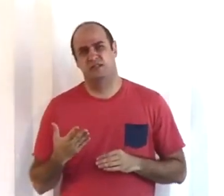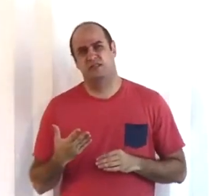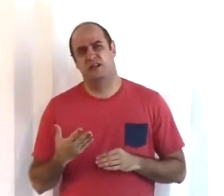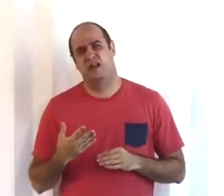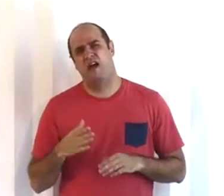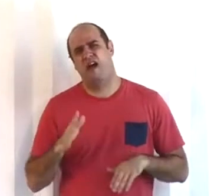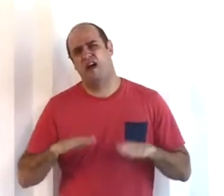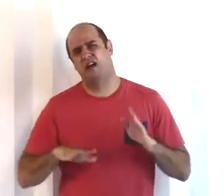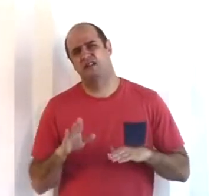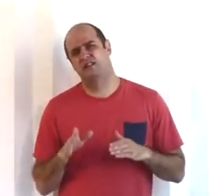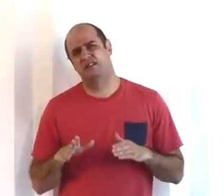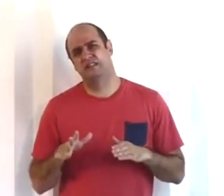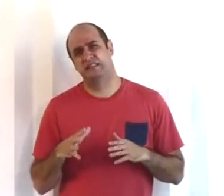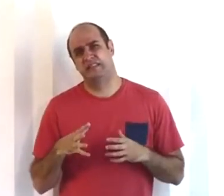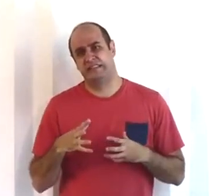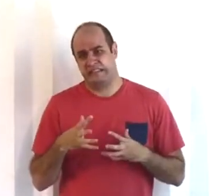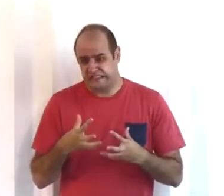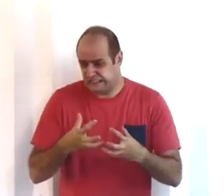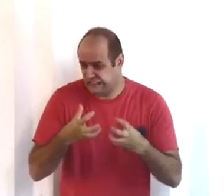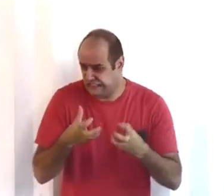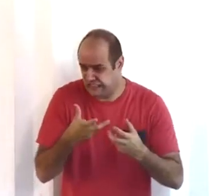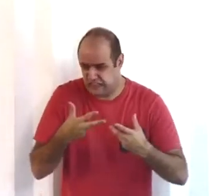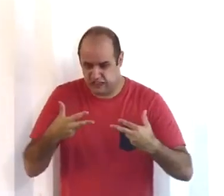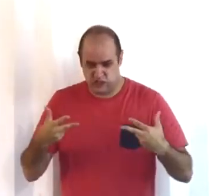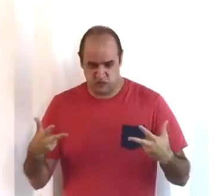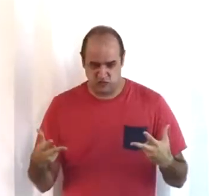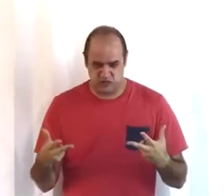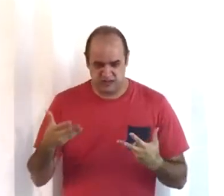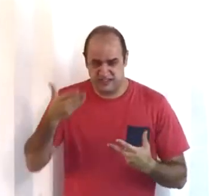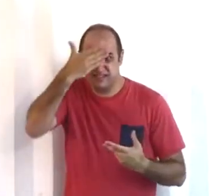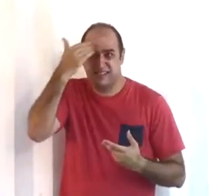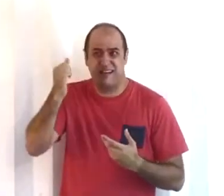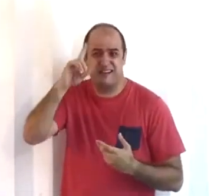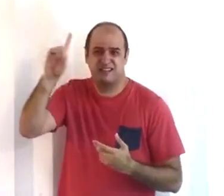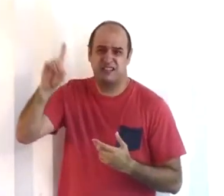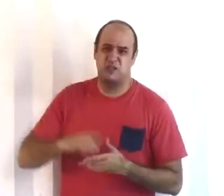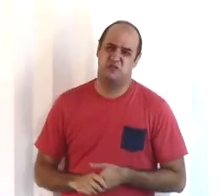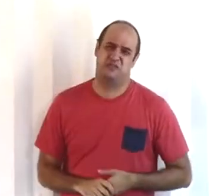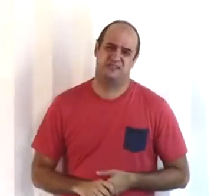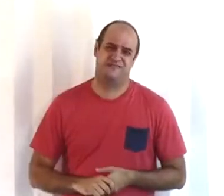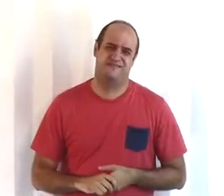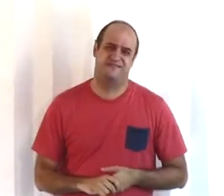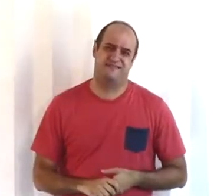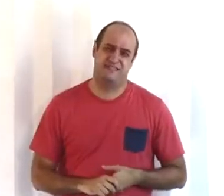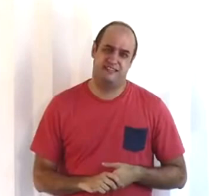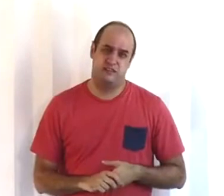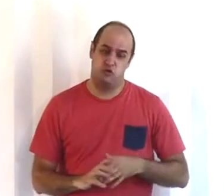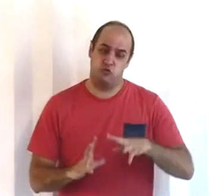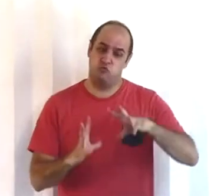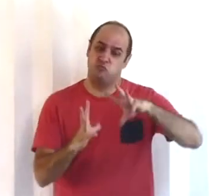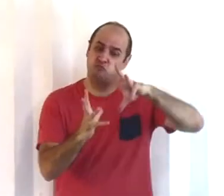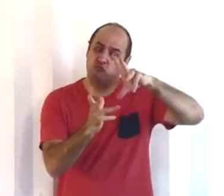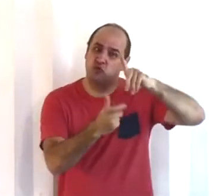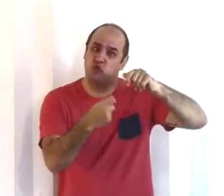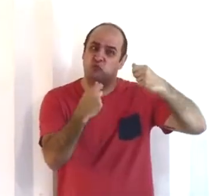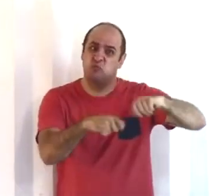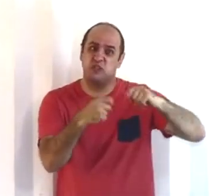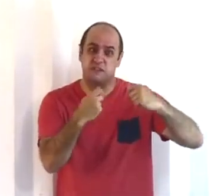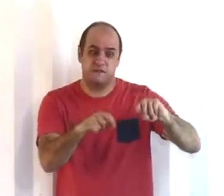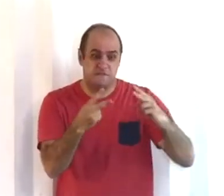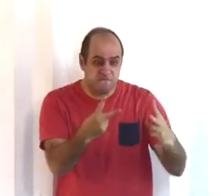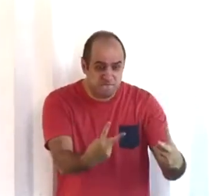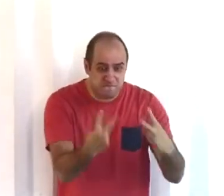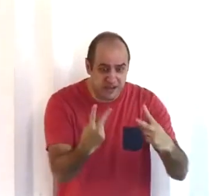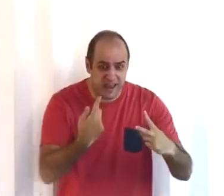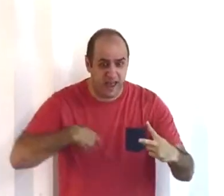guardar para si o que pensa até mesmo acerca das coisas de Deus. Este mundo precisa ouvir que nós estamos firmes